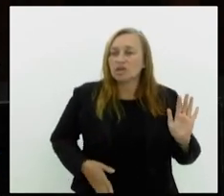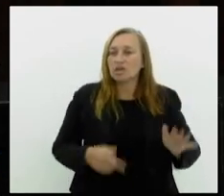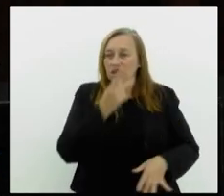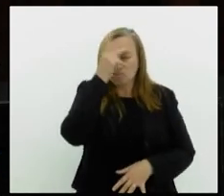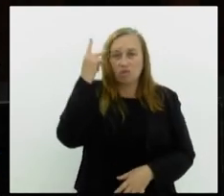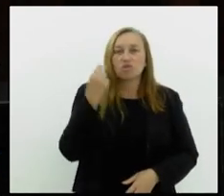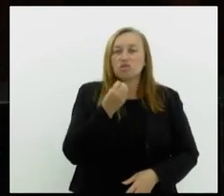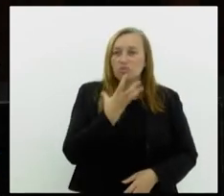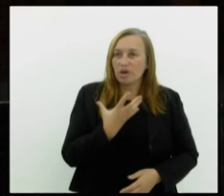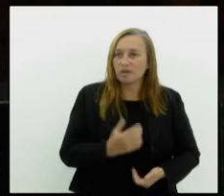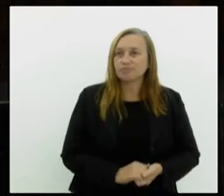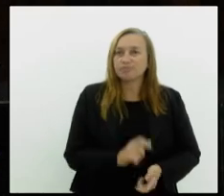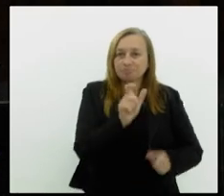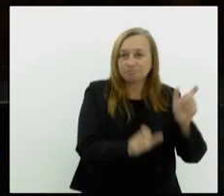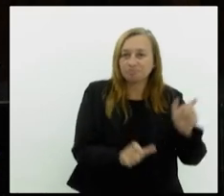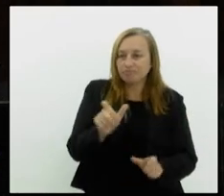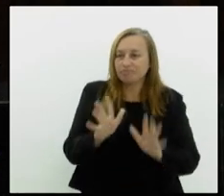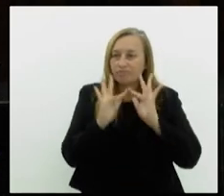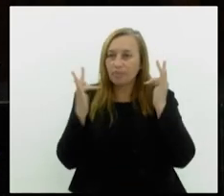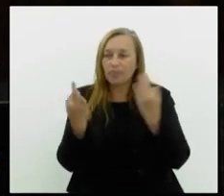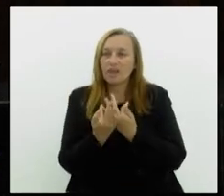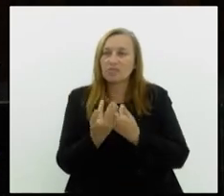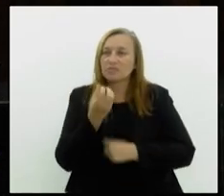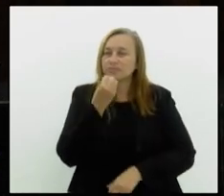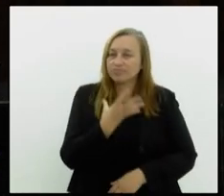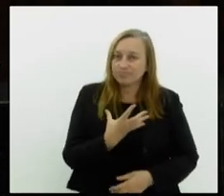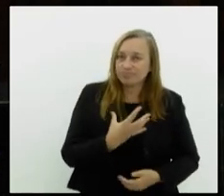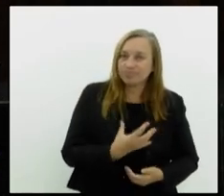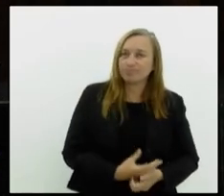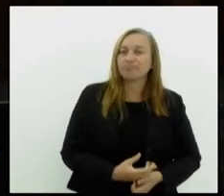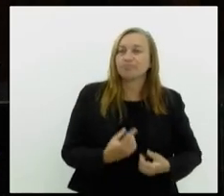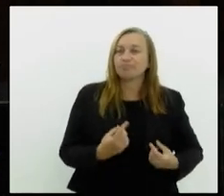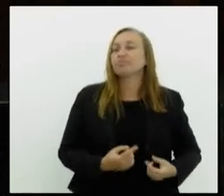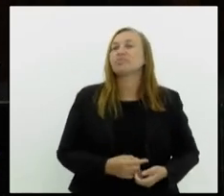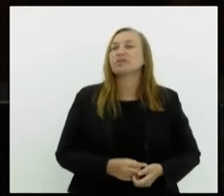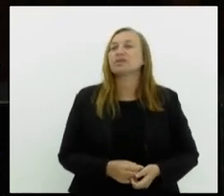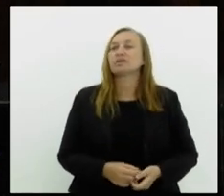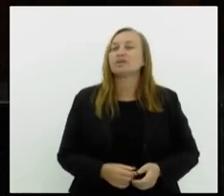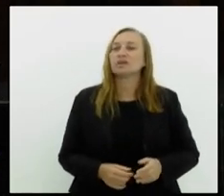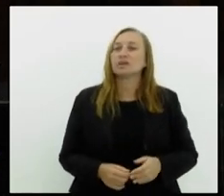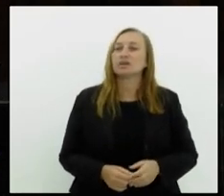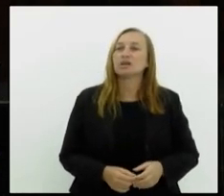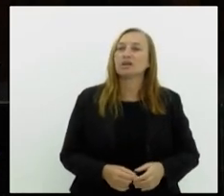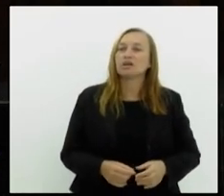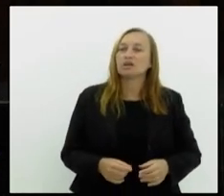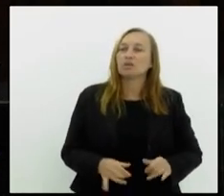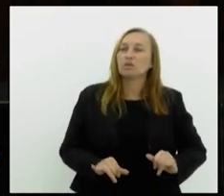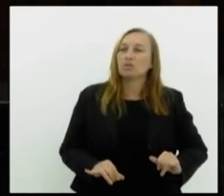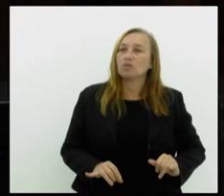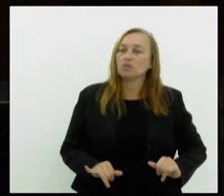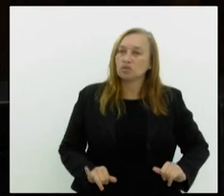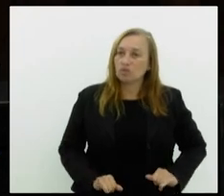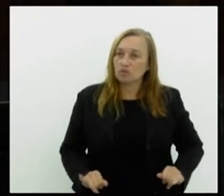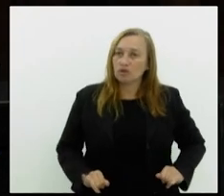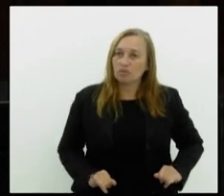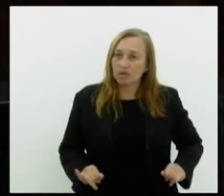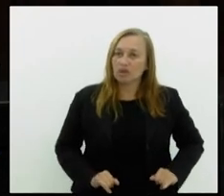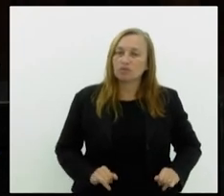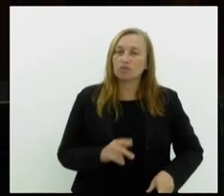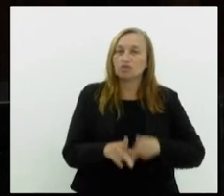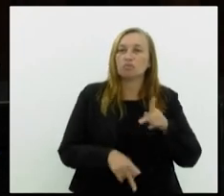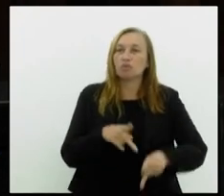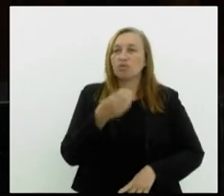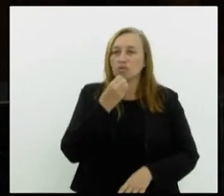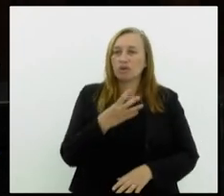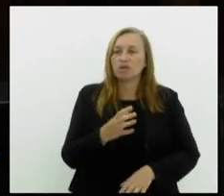de bem, das famílias que são dizimadas pelo tráfico de drogas, pelo terror que é imposto ao cidadão de bem no